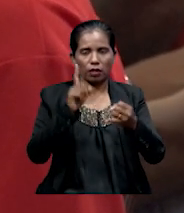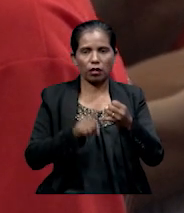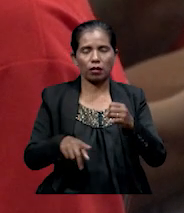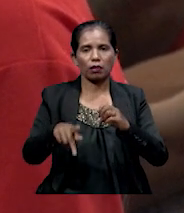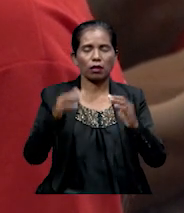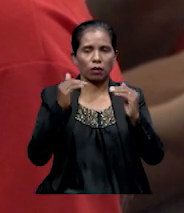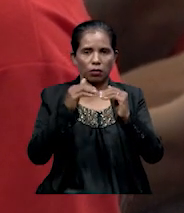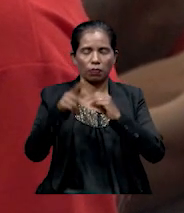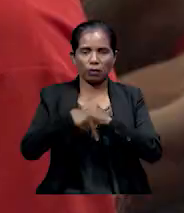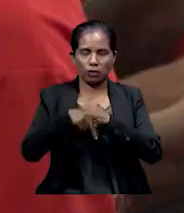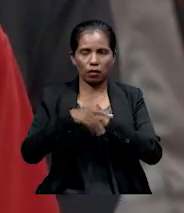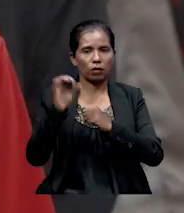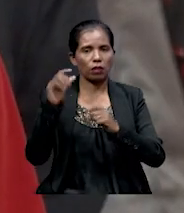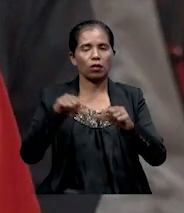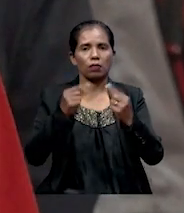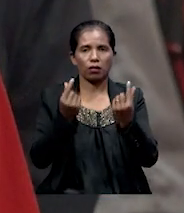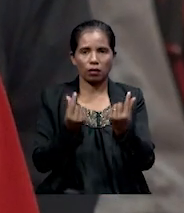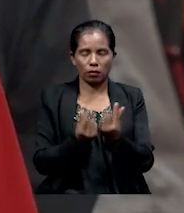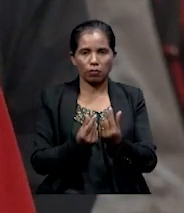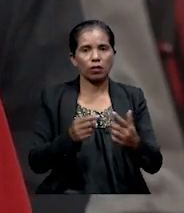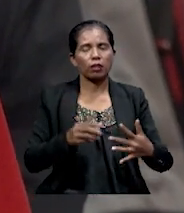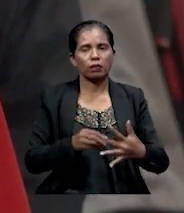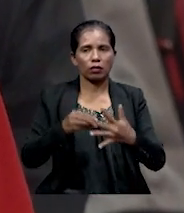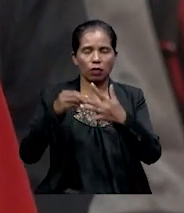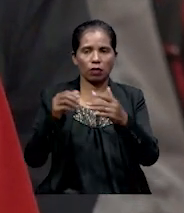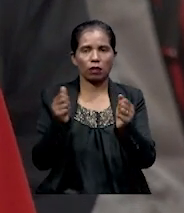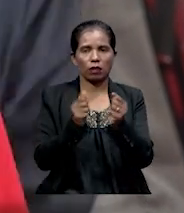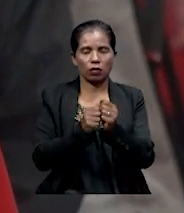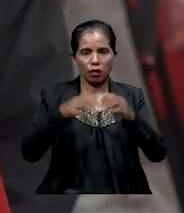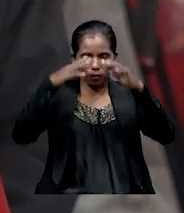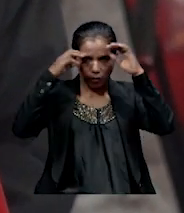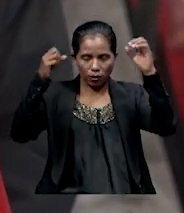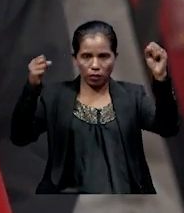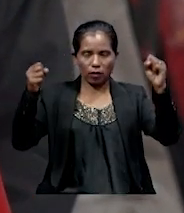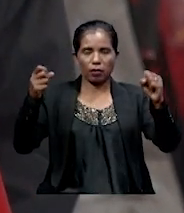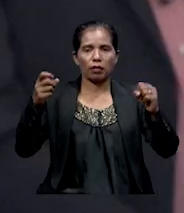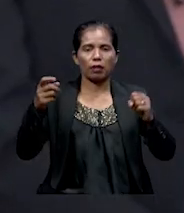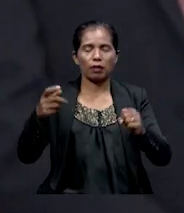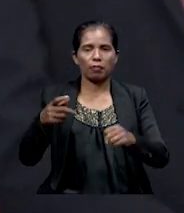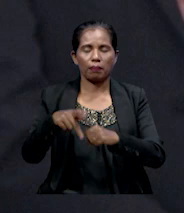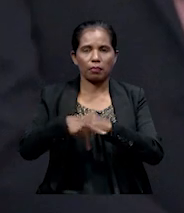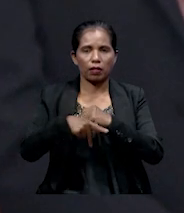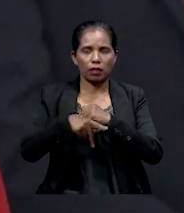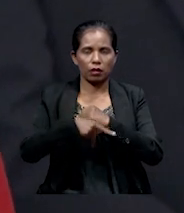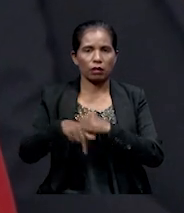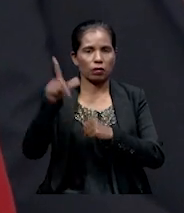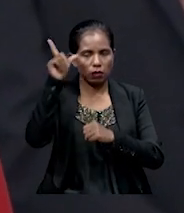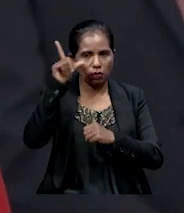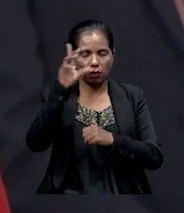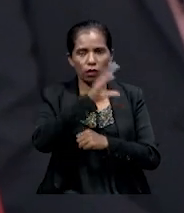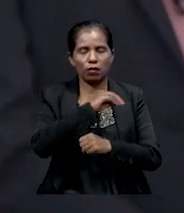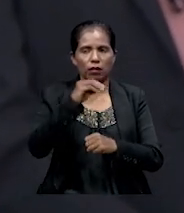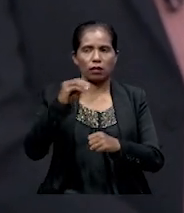Fretiline avança ho pakote único, ho ne composição mak presidente partido Francisco Guterres Lolo no